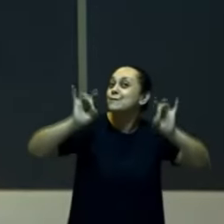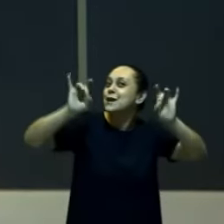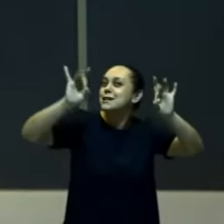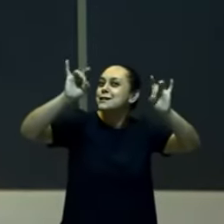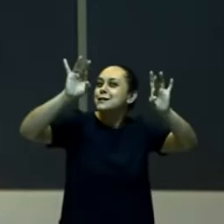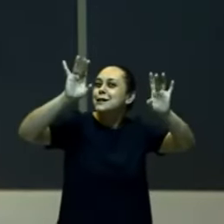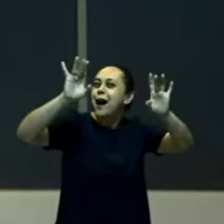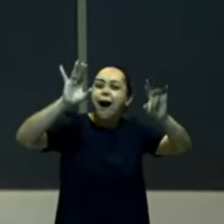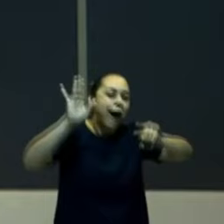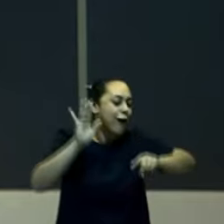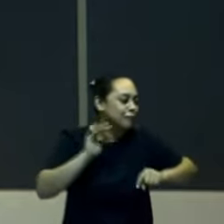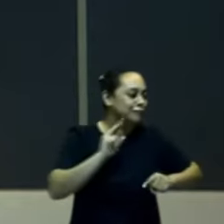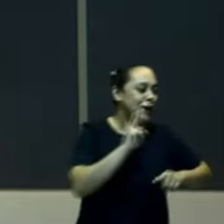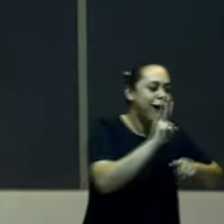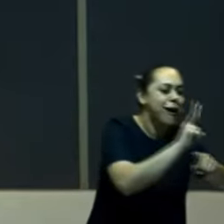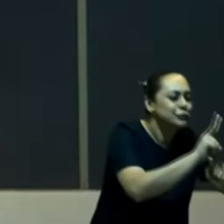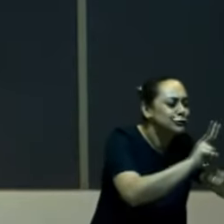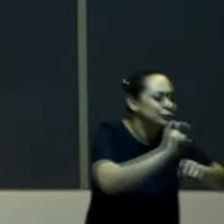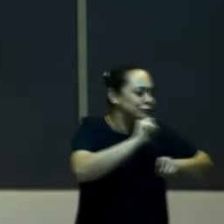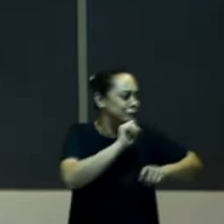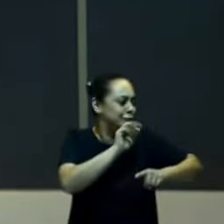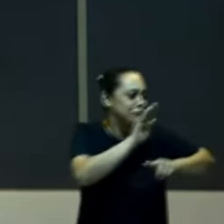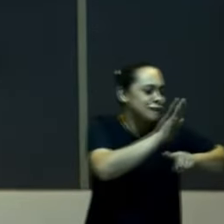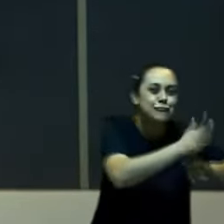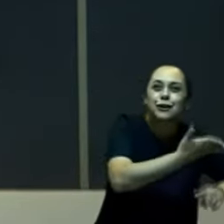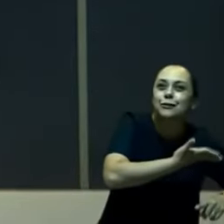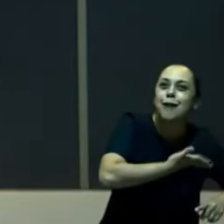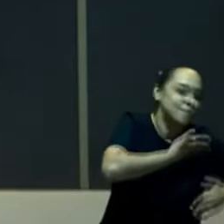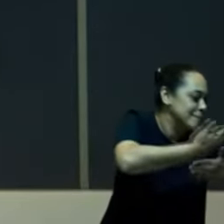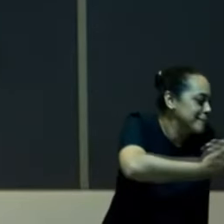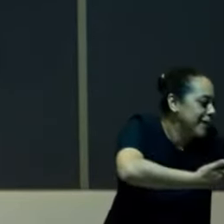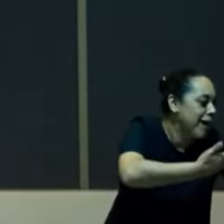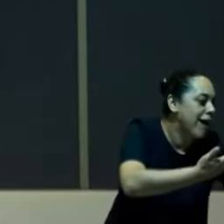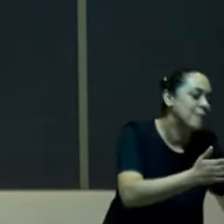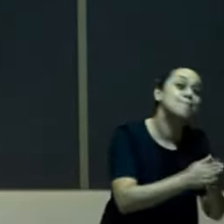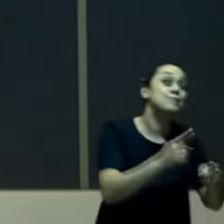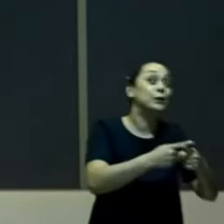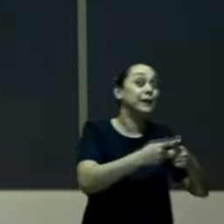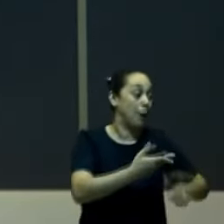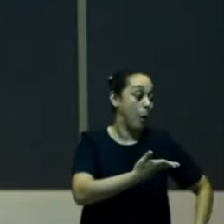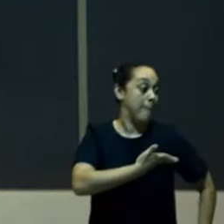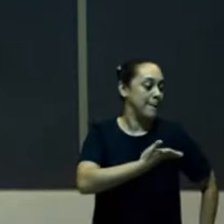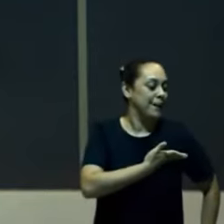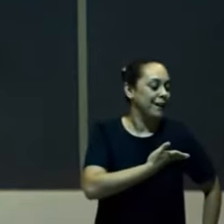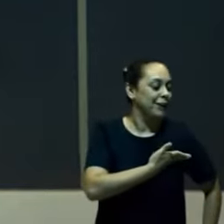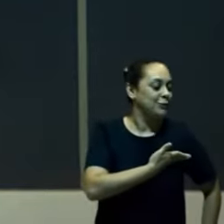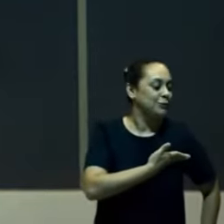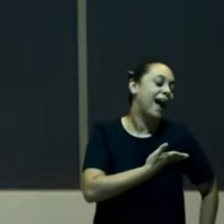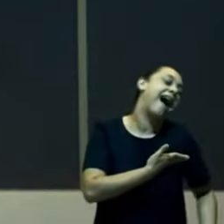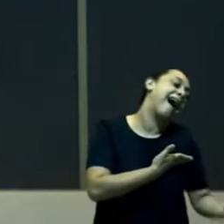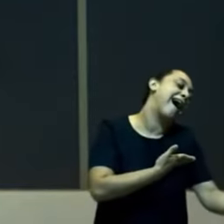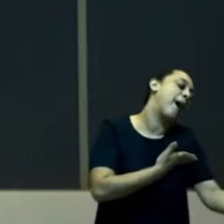base dos relacionamentos são as trocas, são as oportunidades. Sou amigo de fulano porque fulano tem